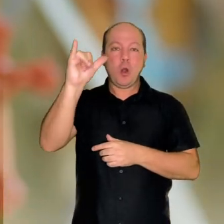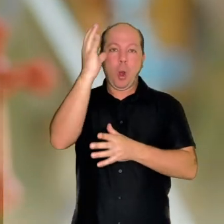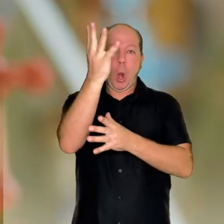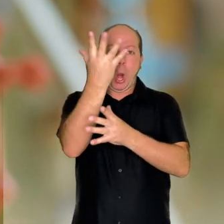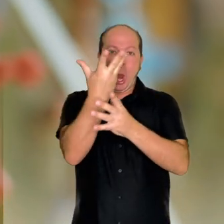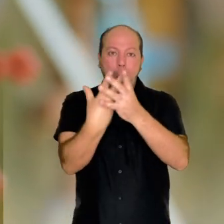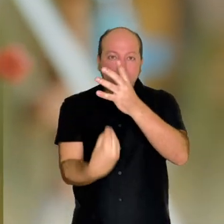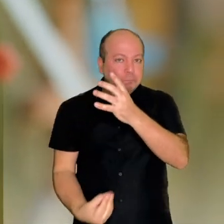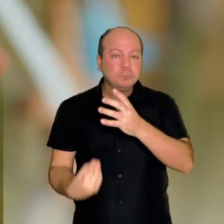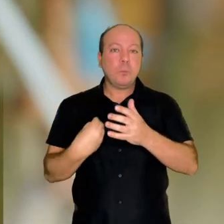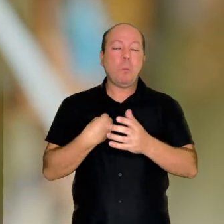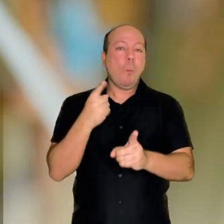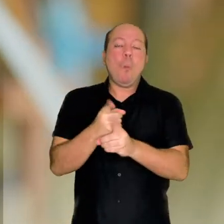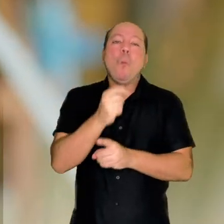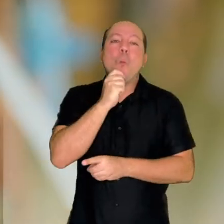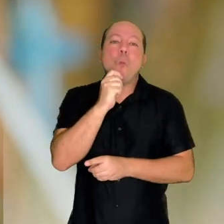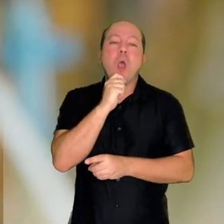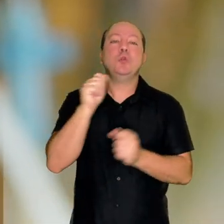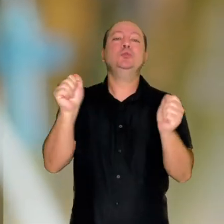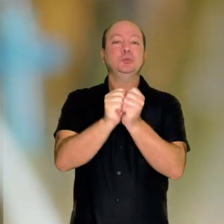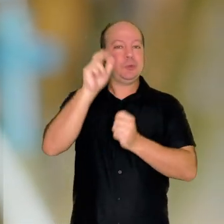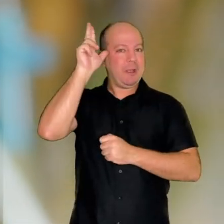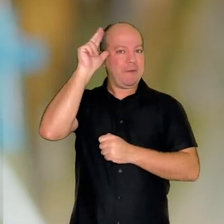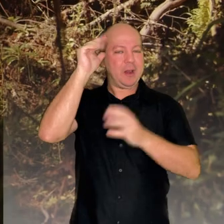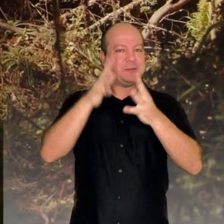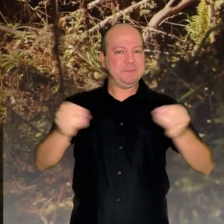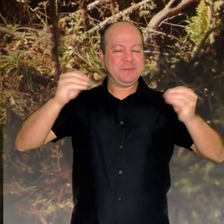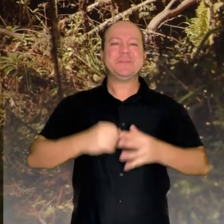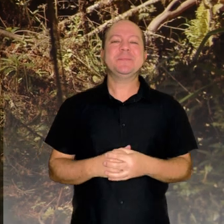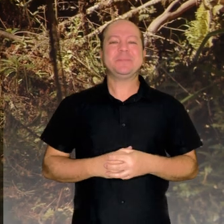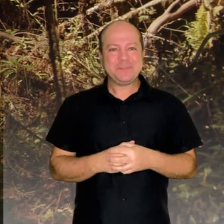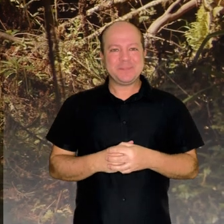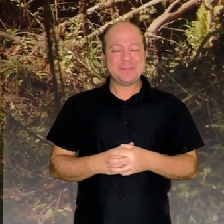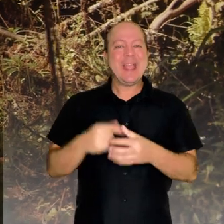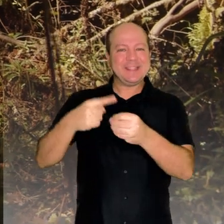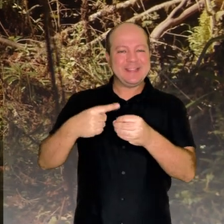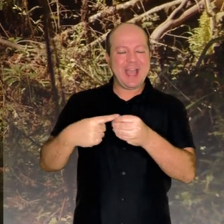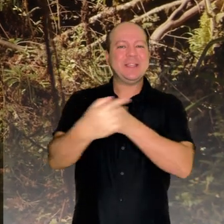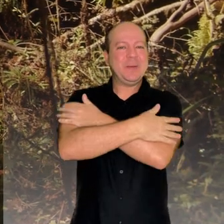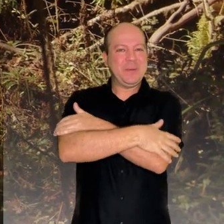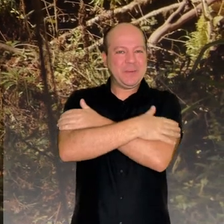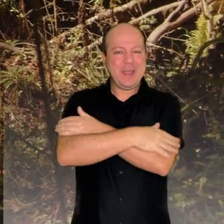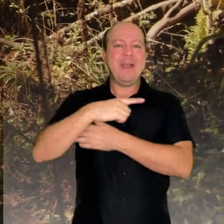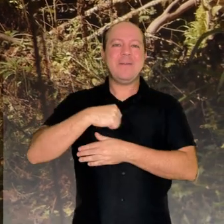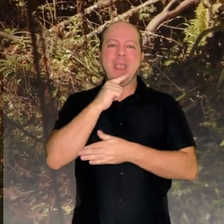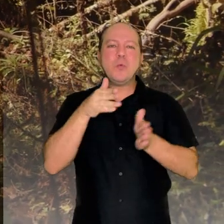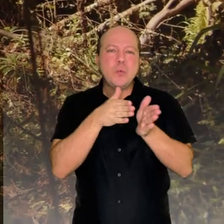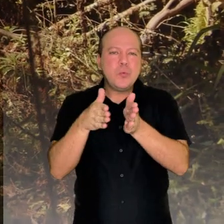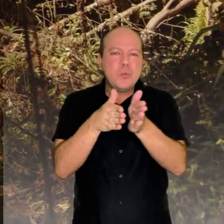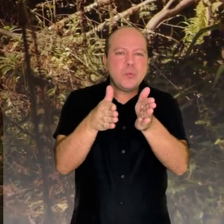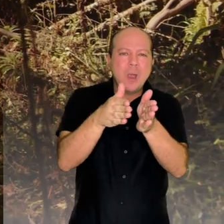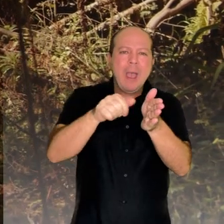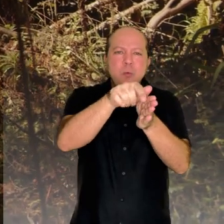foi engolido pelas águas e nunca mais foi visto, ele e seu cavalo. Marina, em toda a cidade de Campos do Jordão a gente vê muitos córregos de